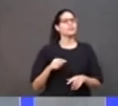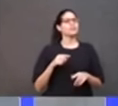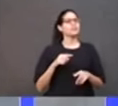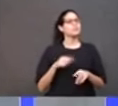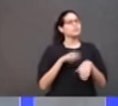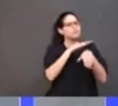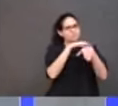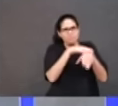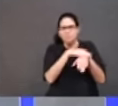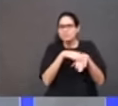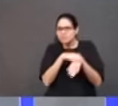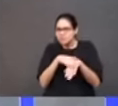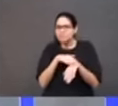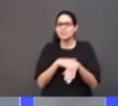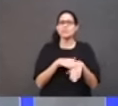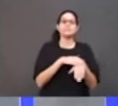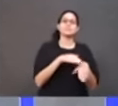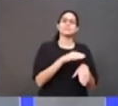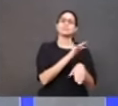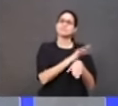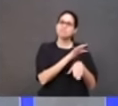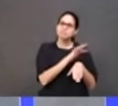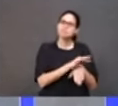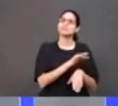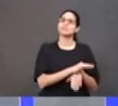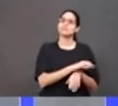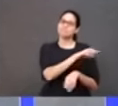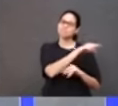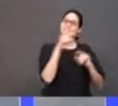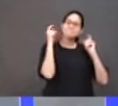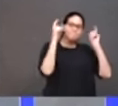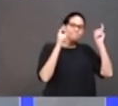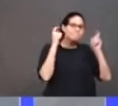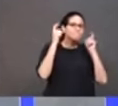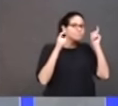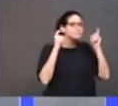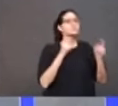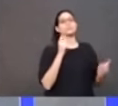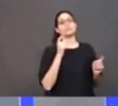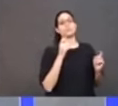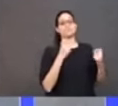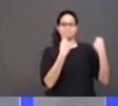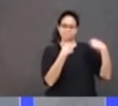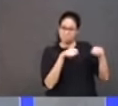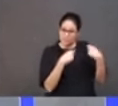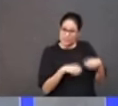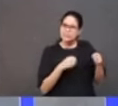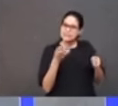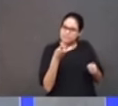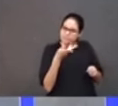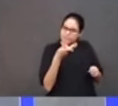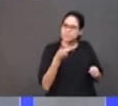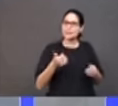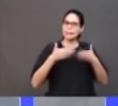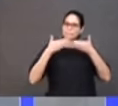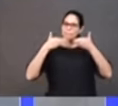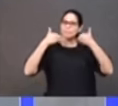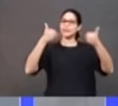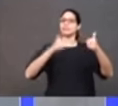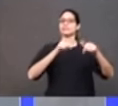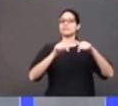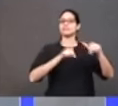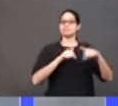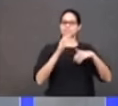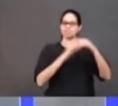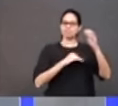técnicos administrativos é sempre uma preocupação muito grande por parte deles com a necessidade da sua qualificação. Então, por exemplo, nas